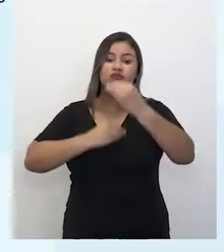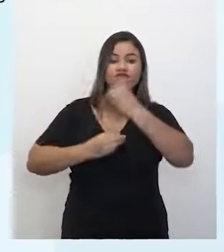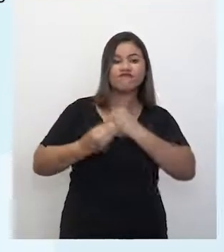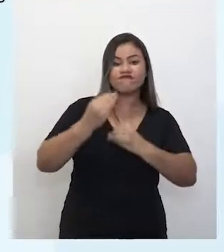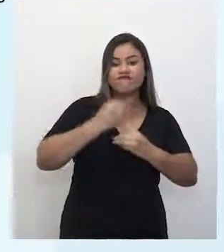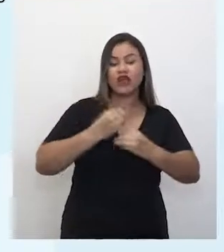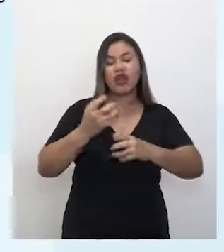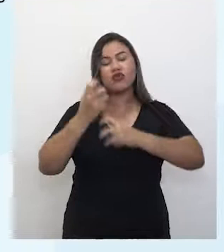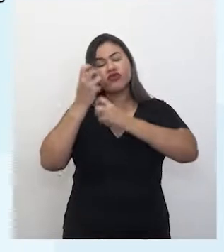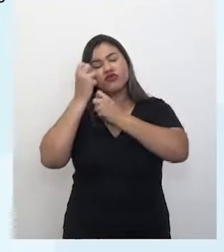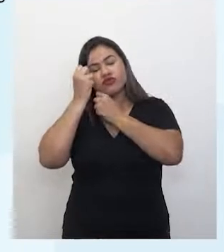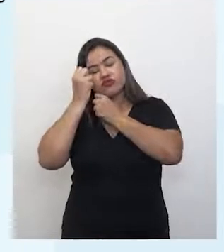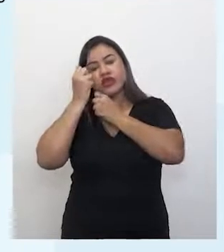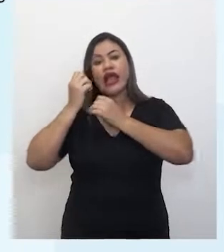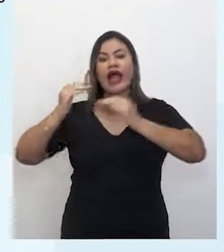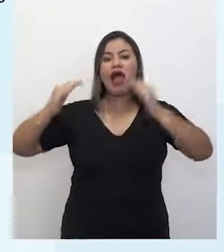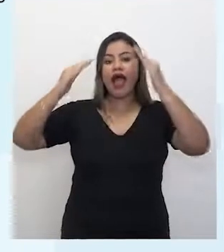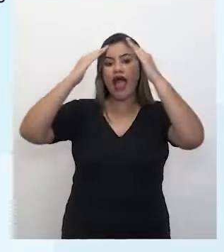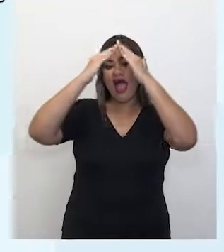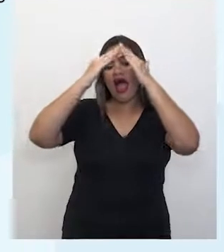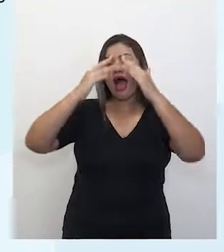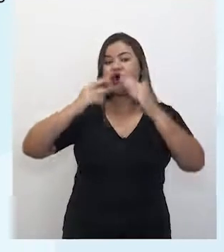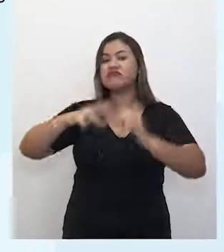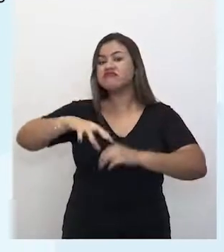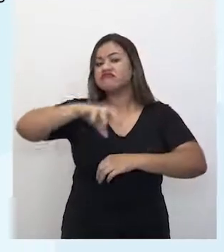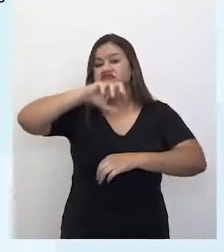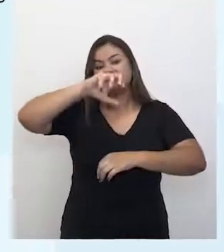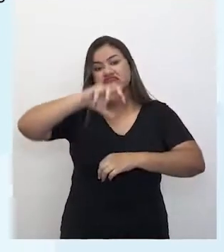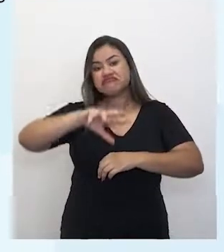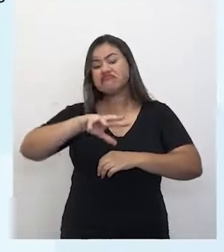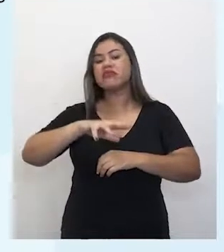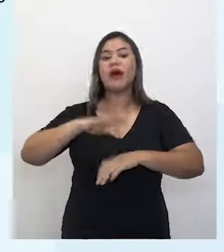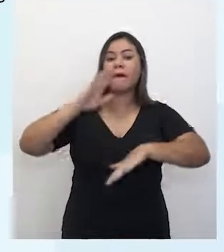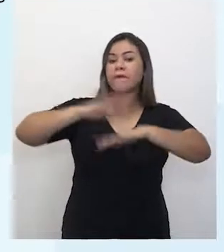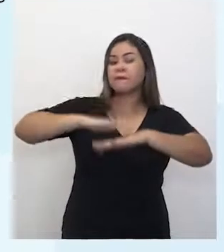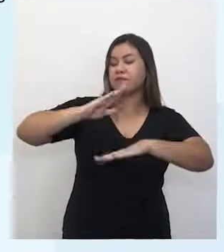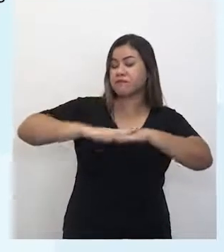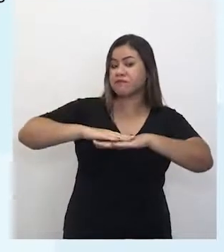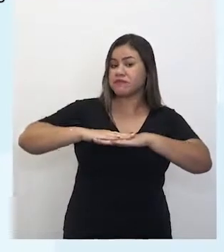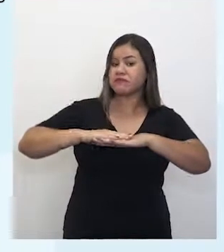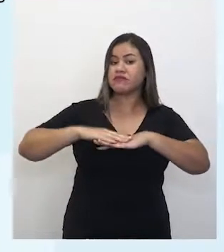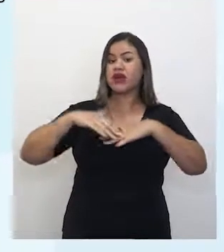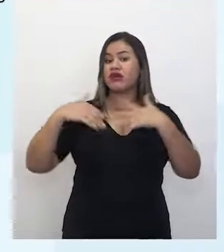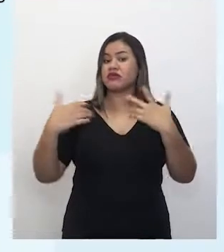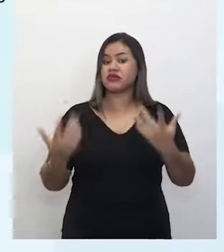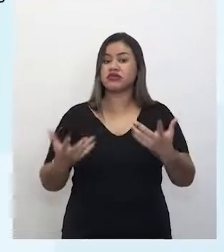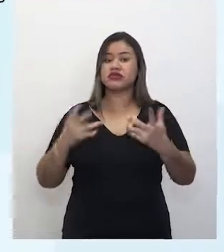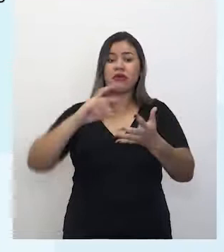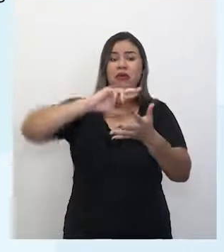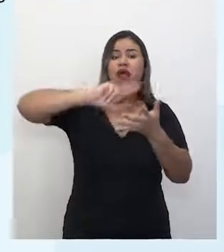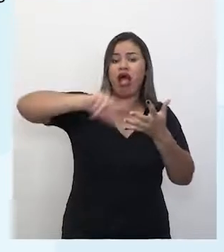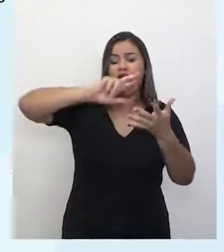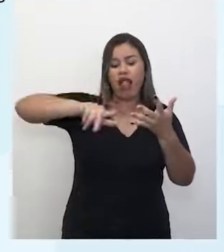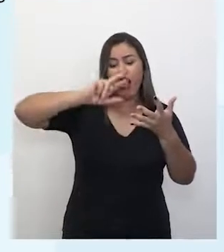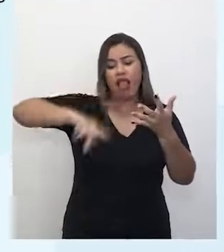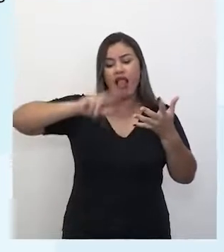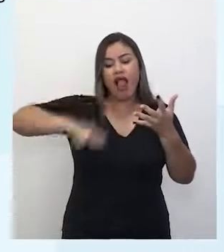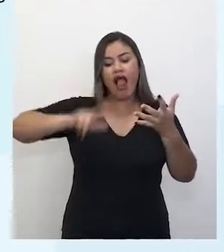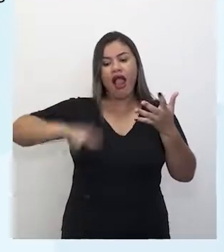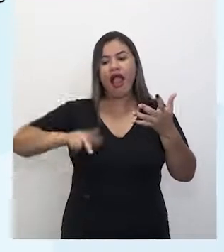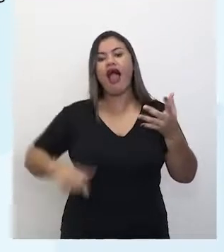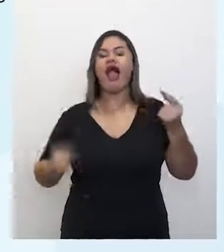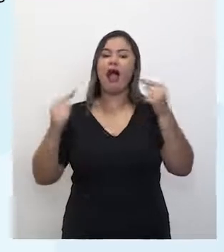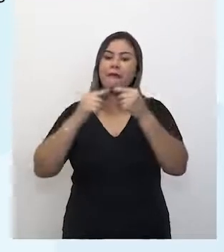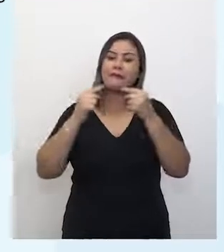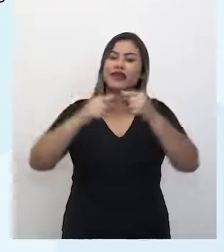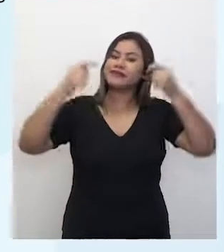nos abrigar, de respirar, de desenvolver um determinado tipo de atividade. Então, uma série ali de necessidades e condições, né?